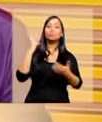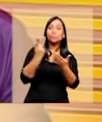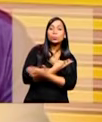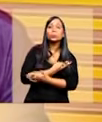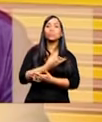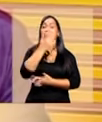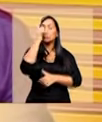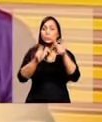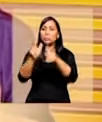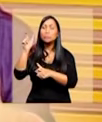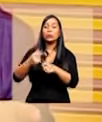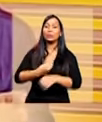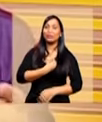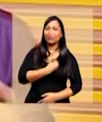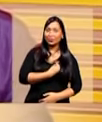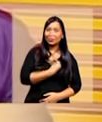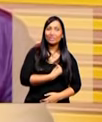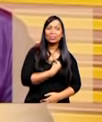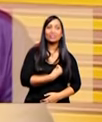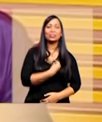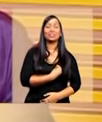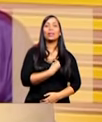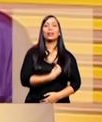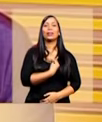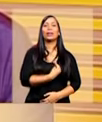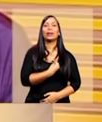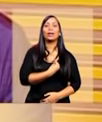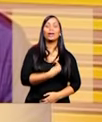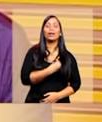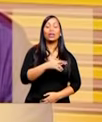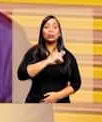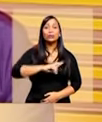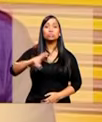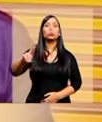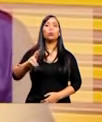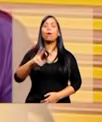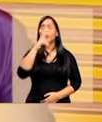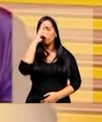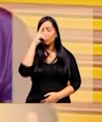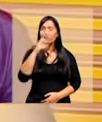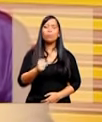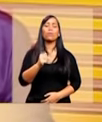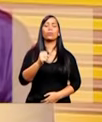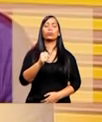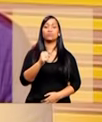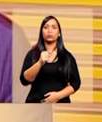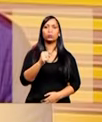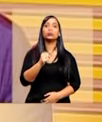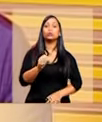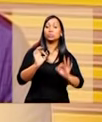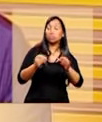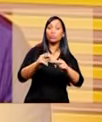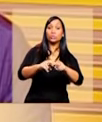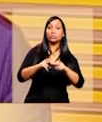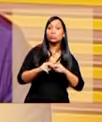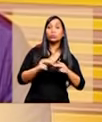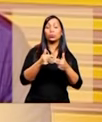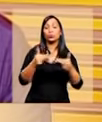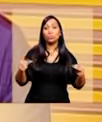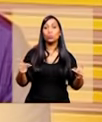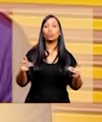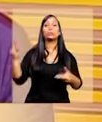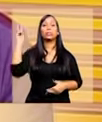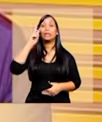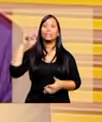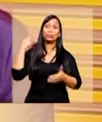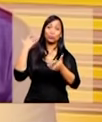justamente das pessoas vivenciarem a experiência religiosa é muito forte justamente por causa disso. Por